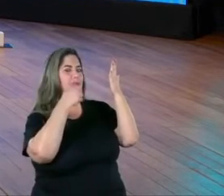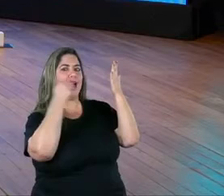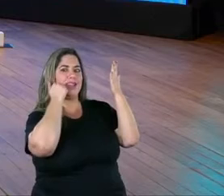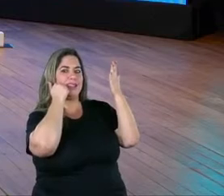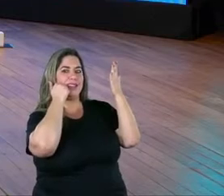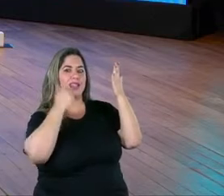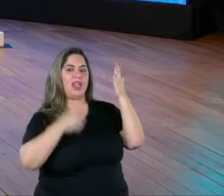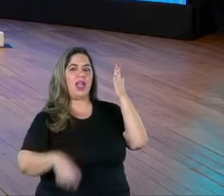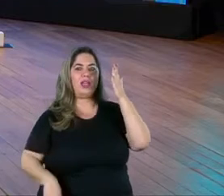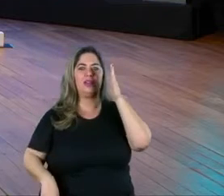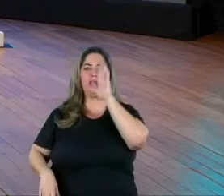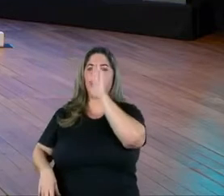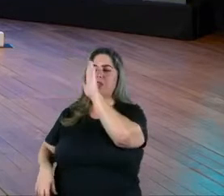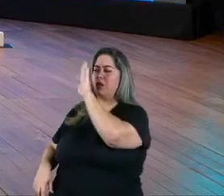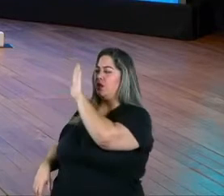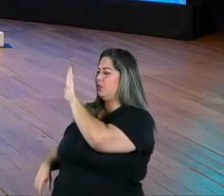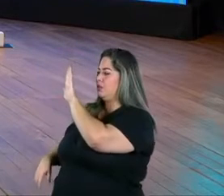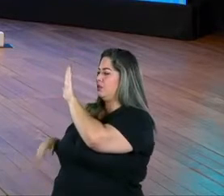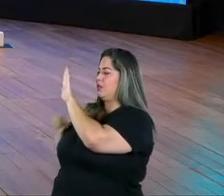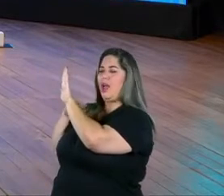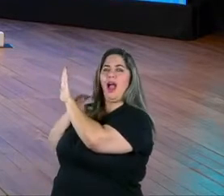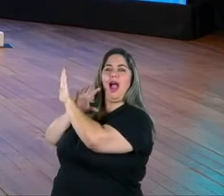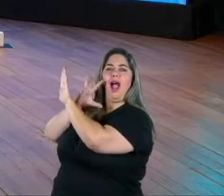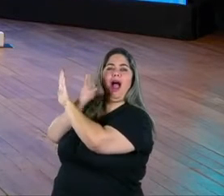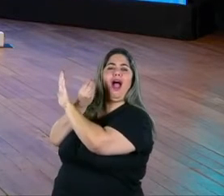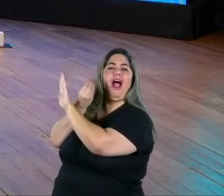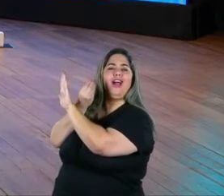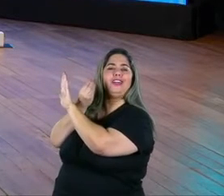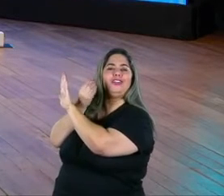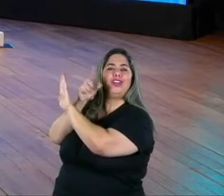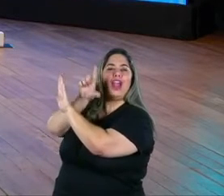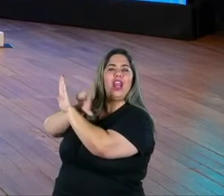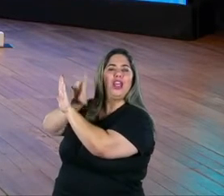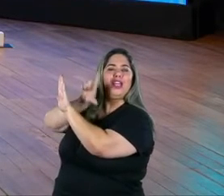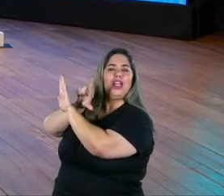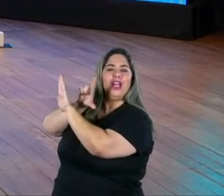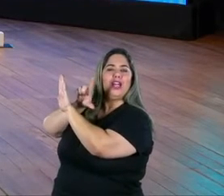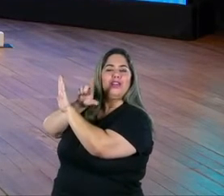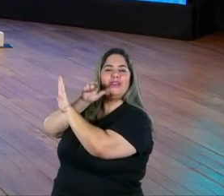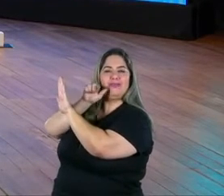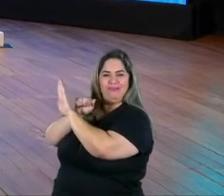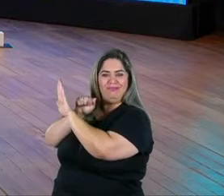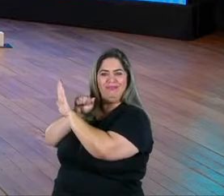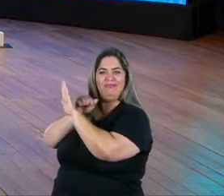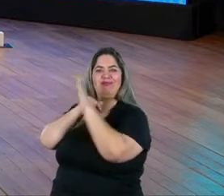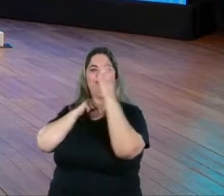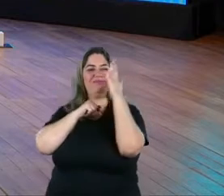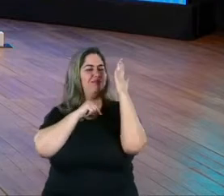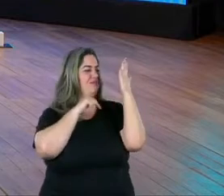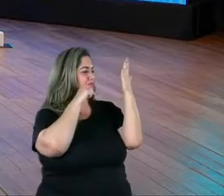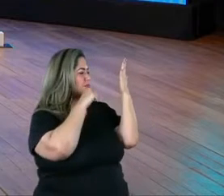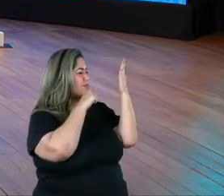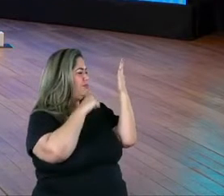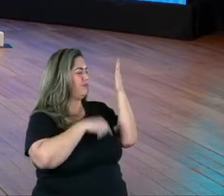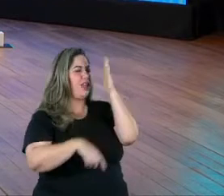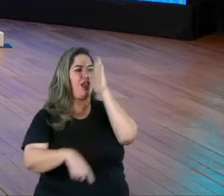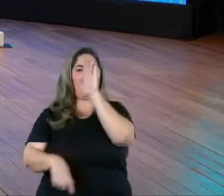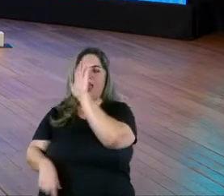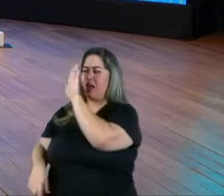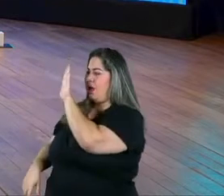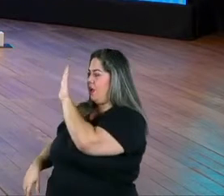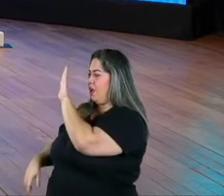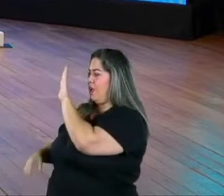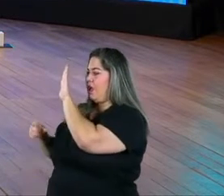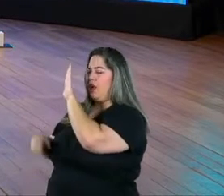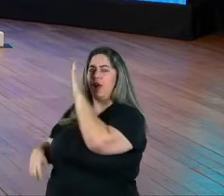seis volumes do método. Do outro, a arte, a literatura, os sete livros de Em Busca do Tempo Perdido. Então, nos